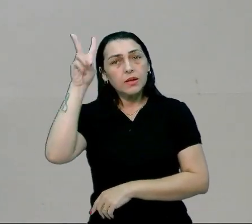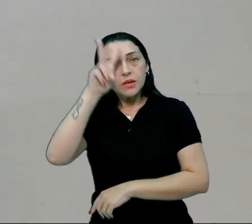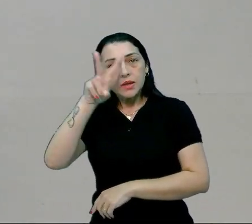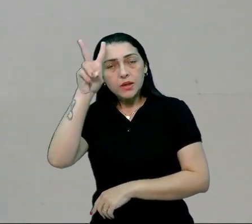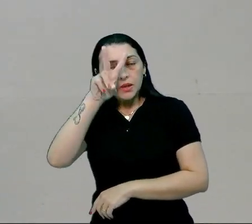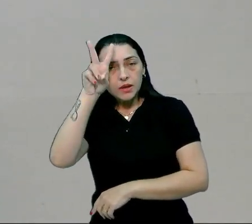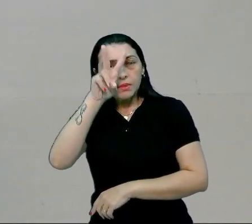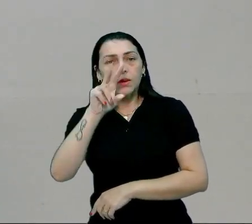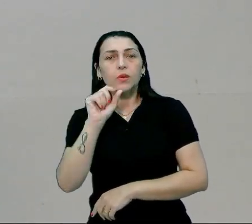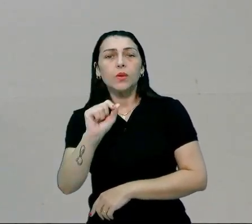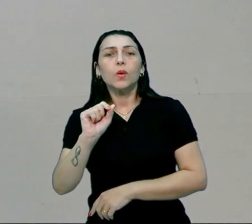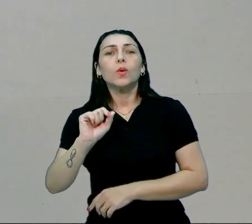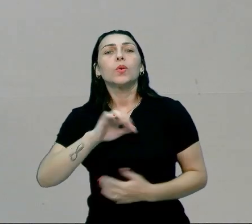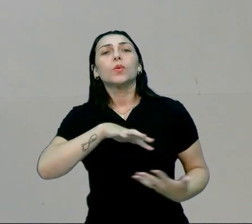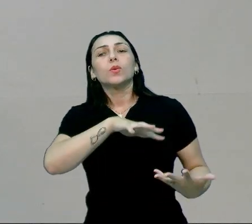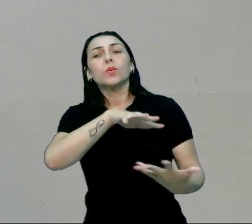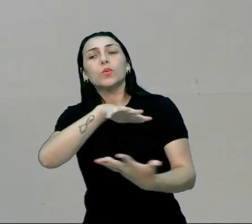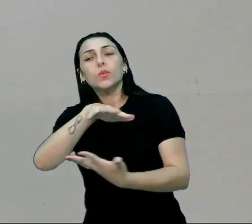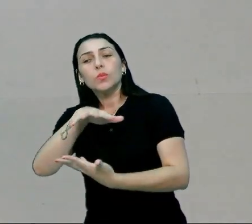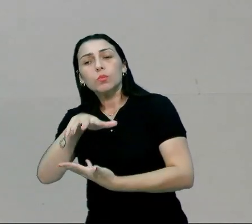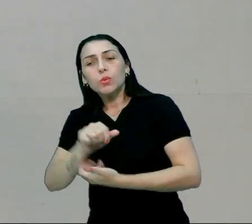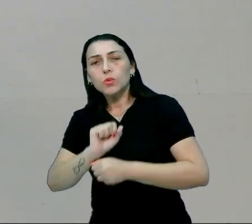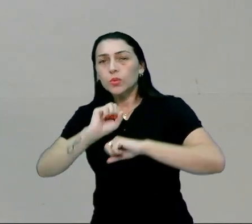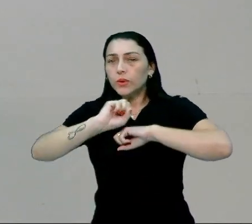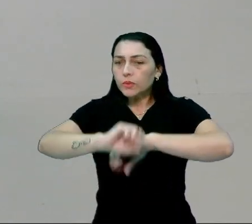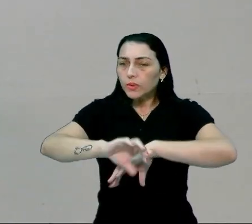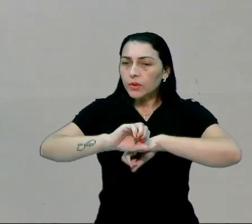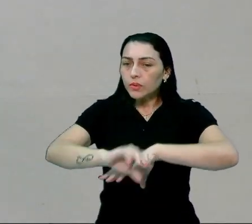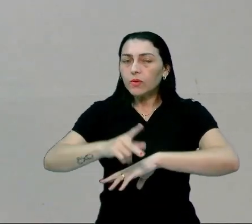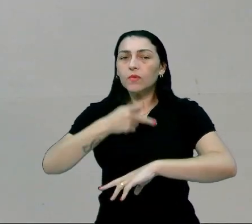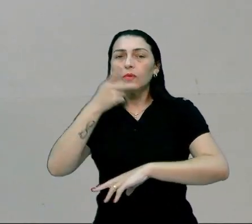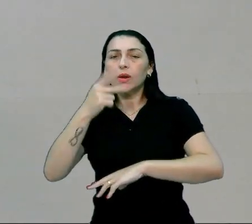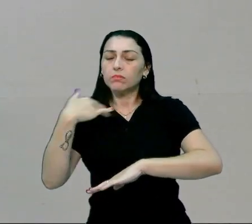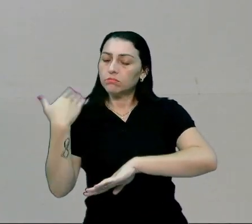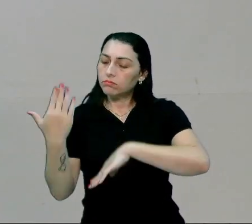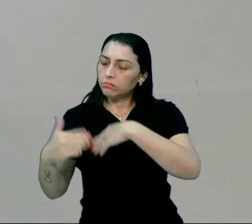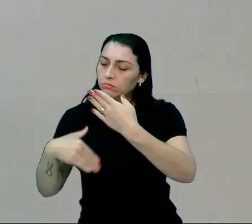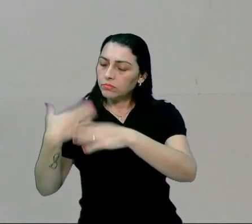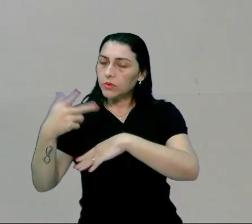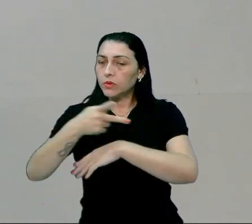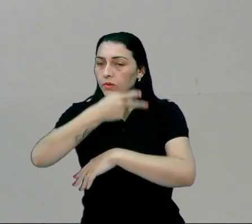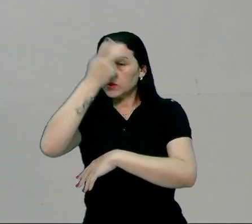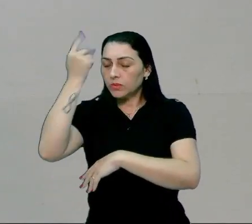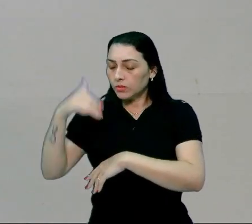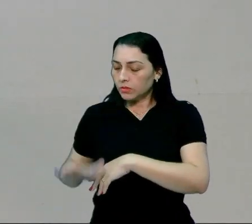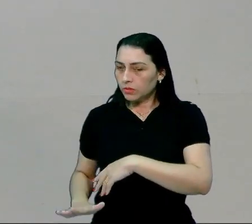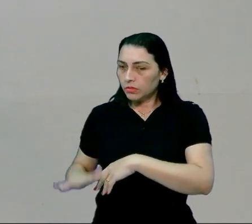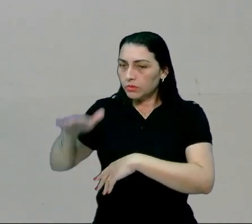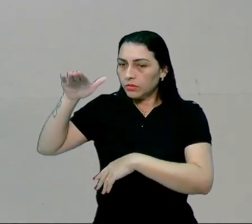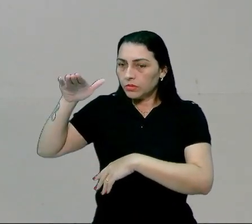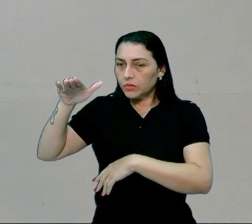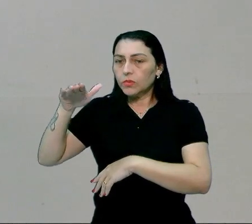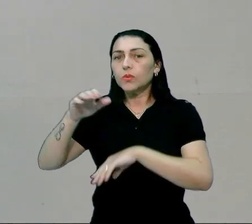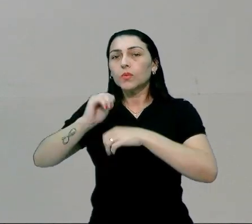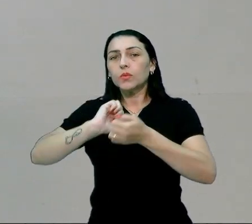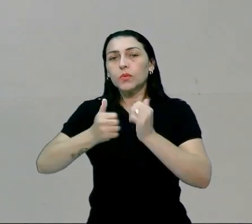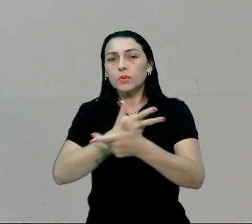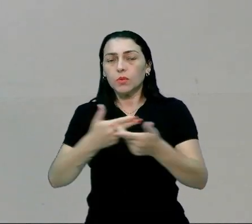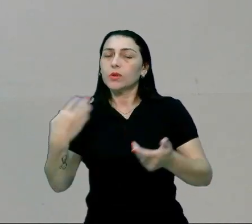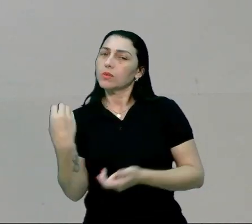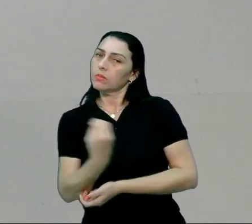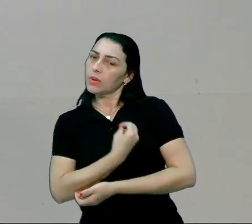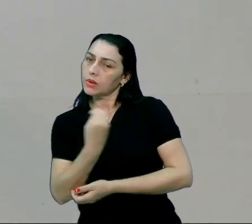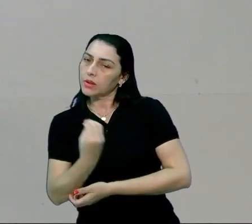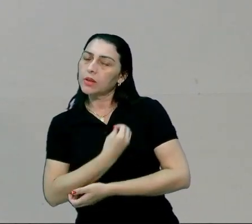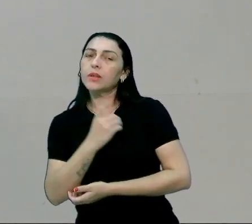está falando do universo educacional, a gente está falando de desenvolvimento do indivíduo. No caso do esporte de participação, que